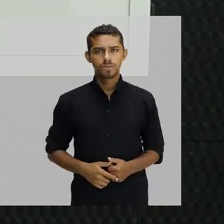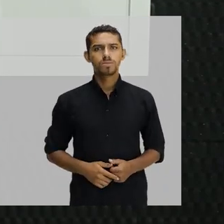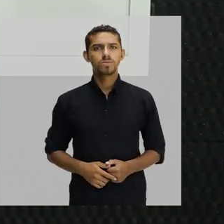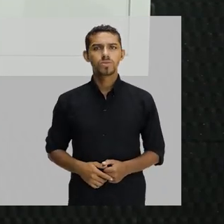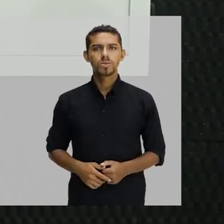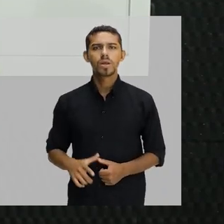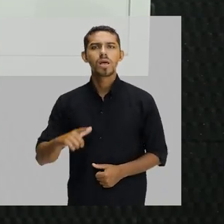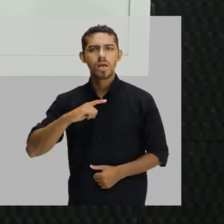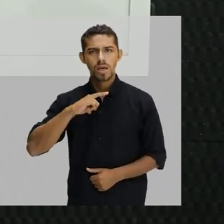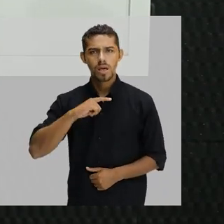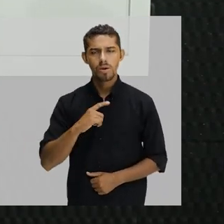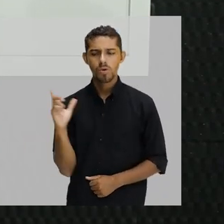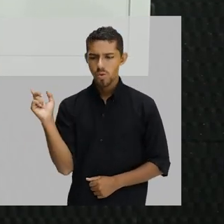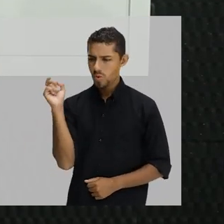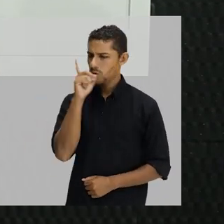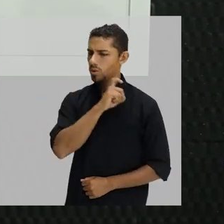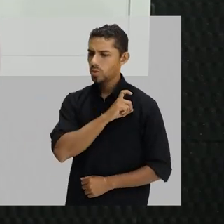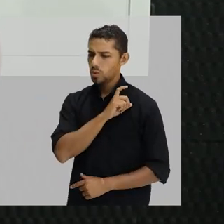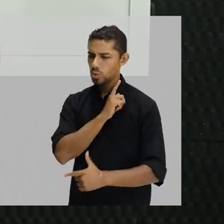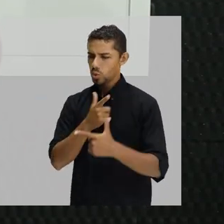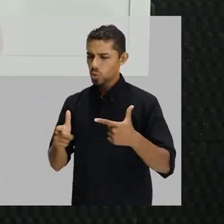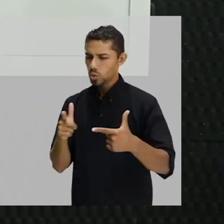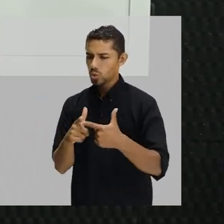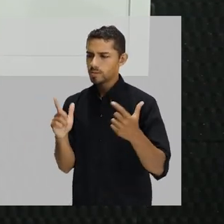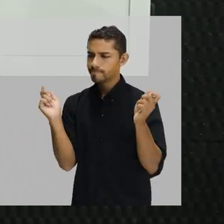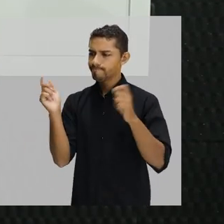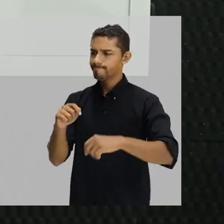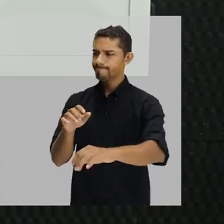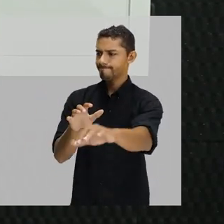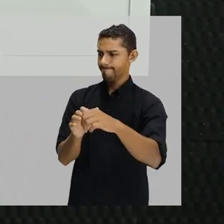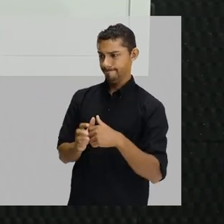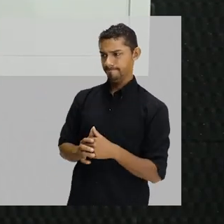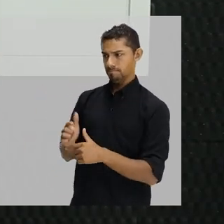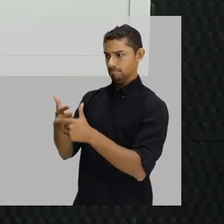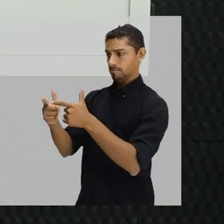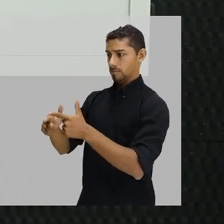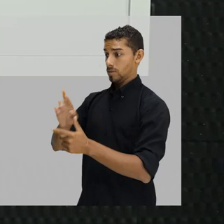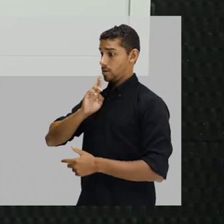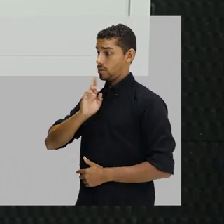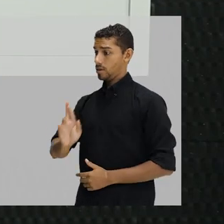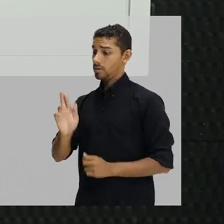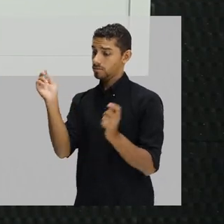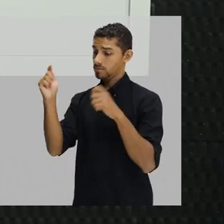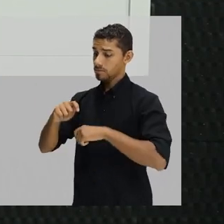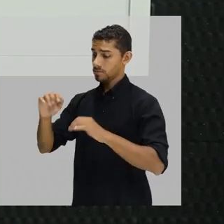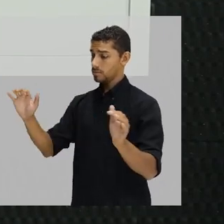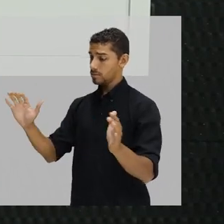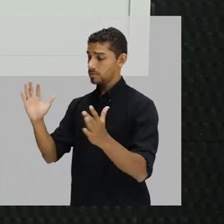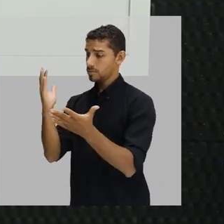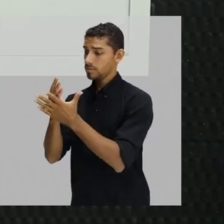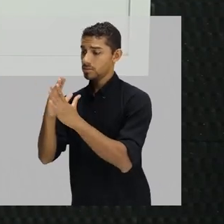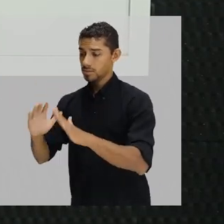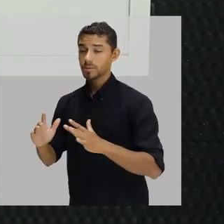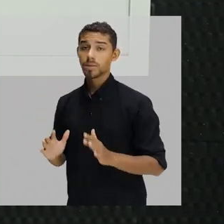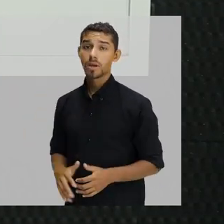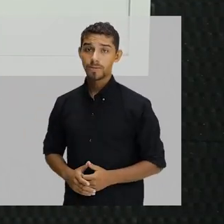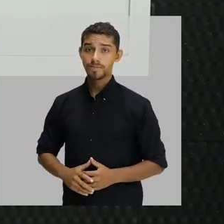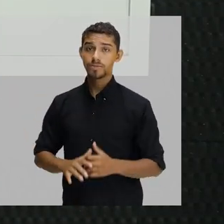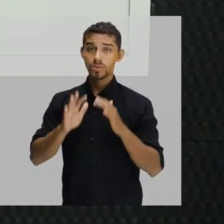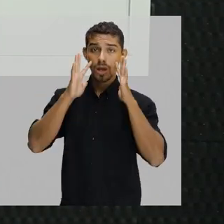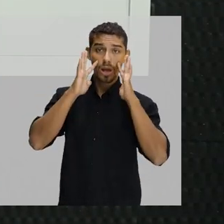uma problemática que precisa ser desfeita. Claro que mais uma vez eu venho chamar a atenção dos